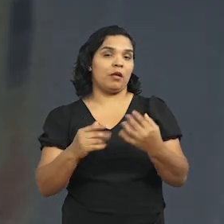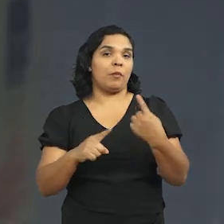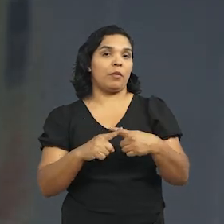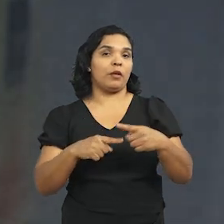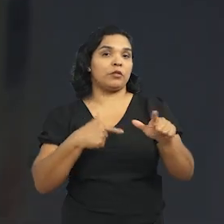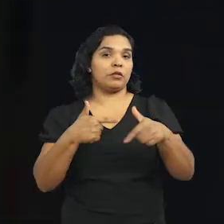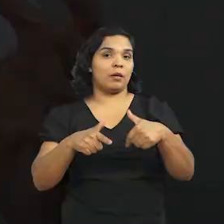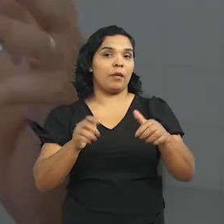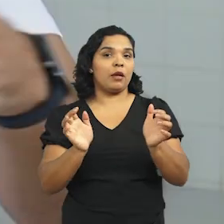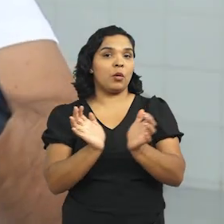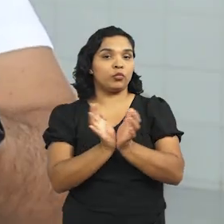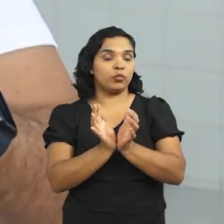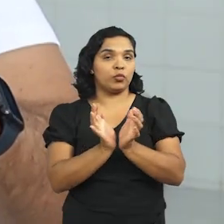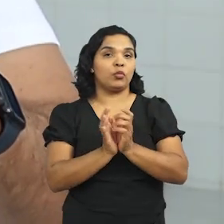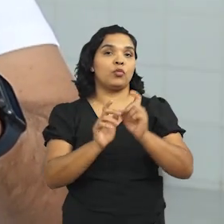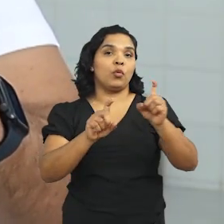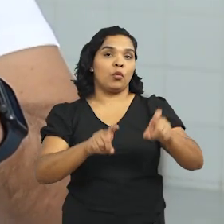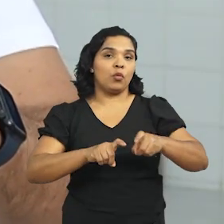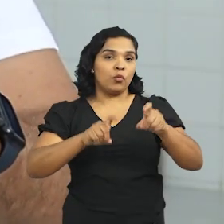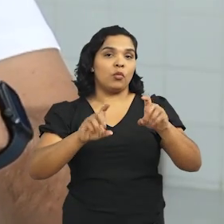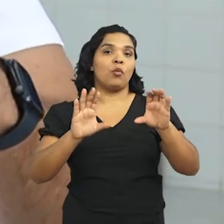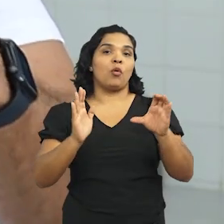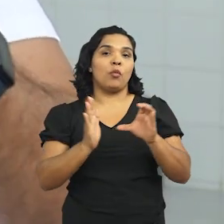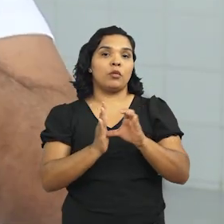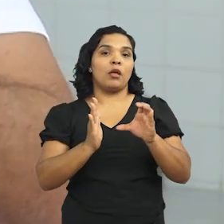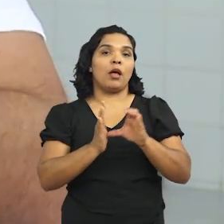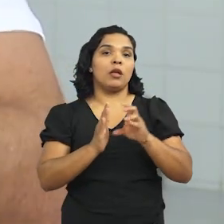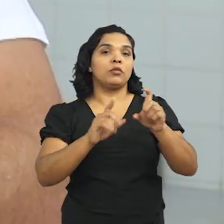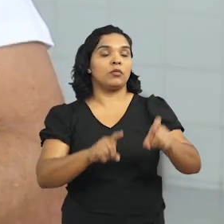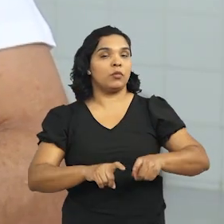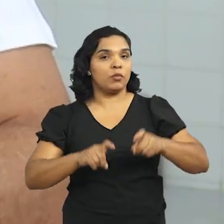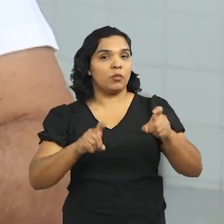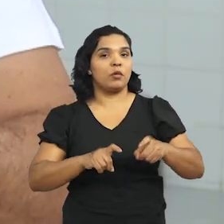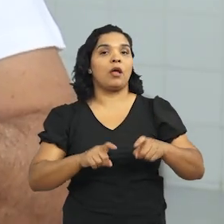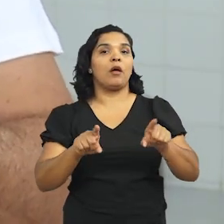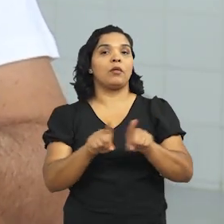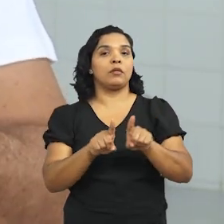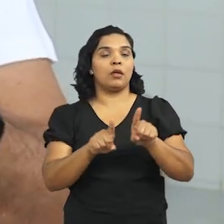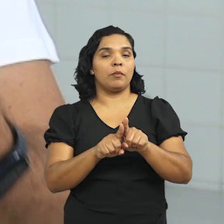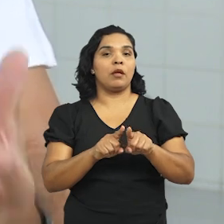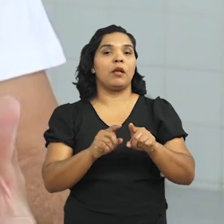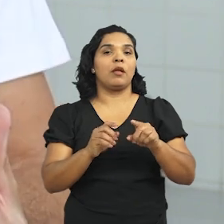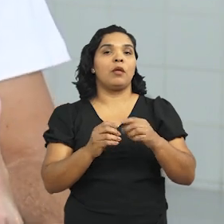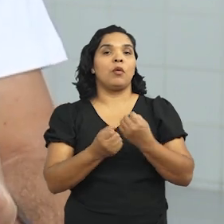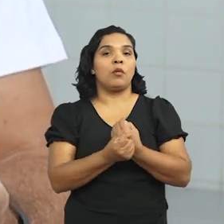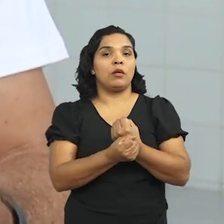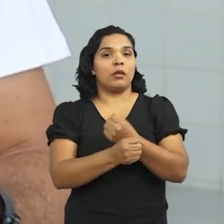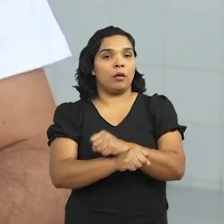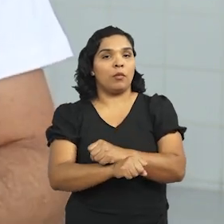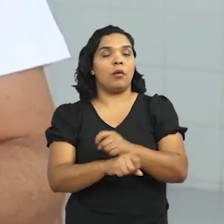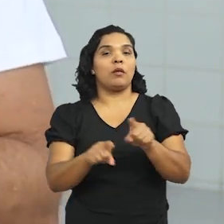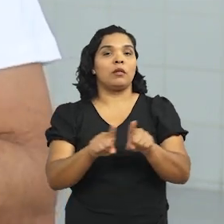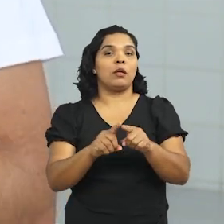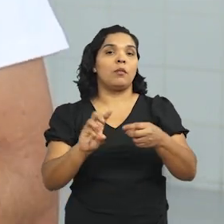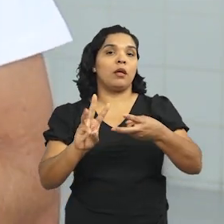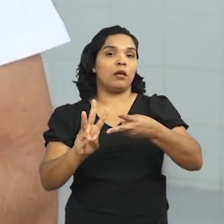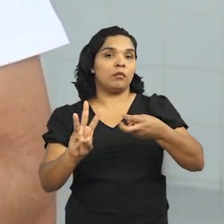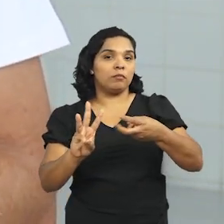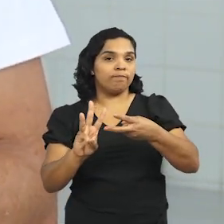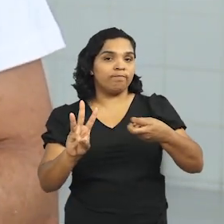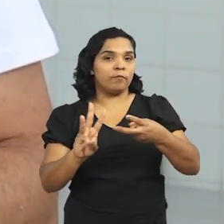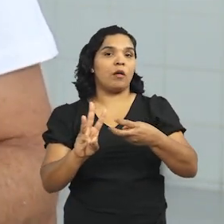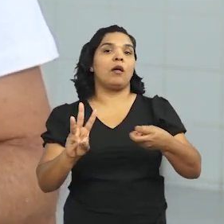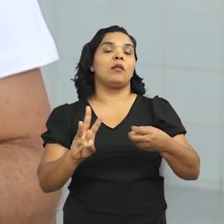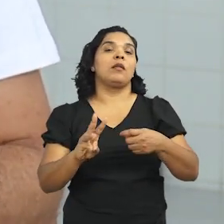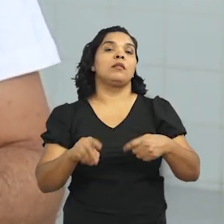verdade, a gente trabalha em conjunto com associações rurais, com comunidades rurais, com comunidades quilombolas, com povos